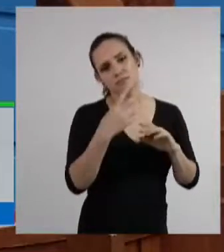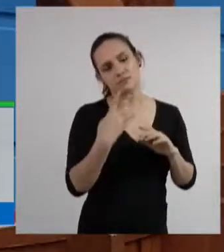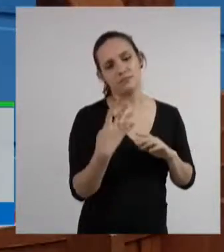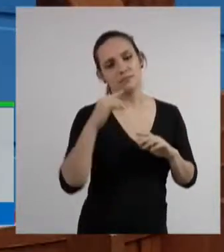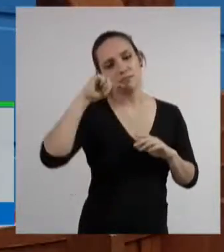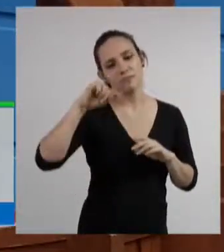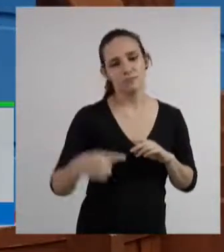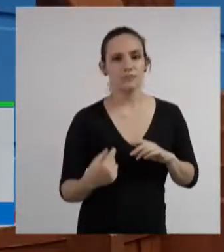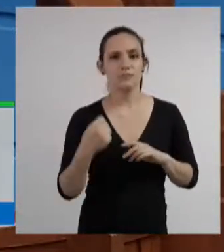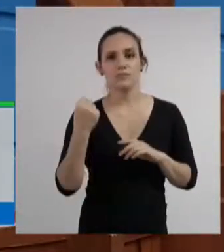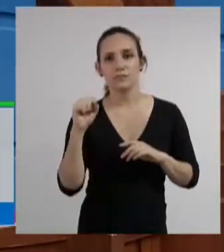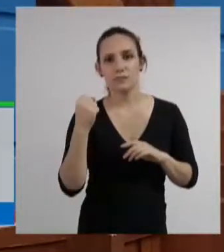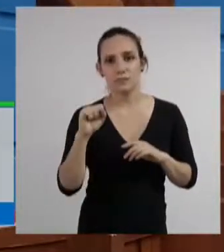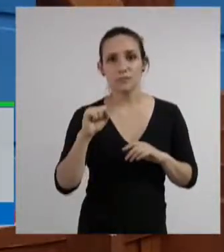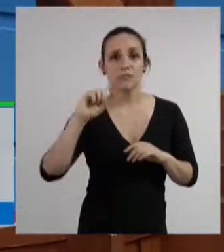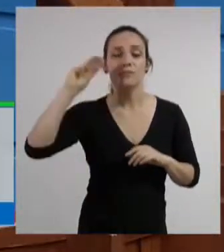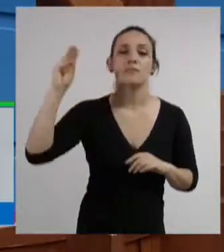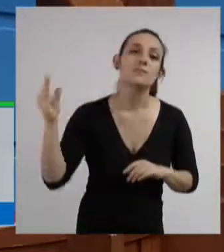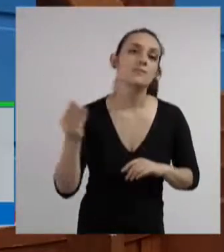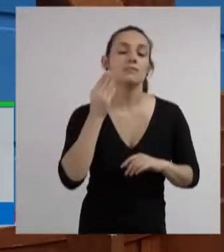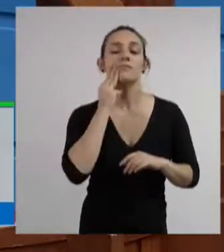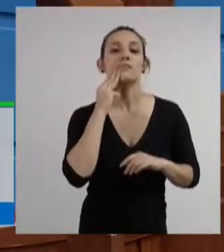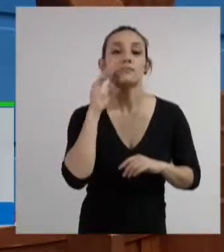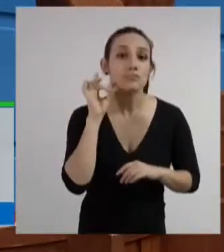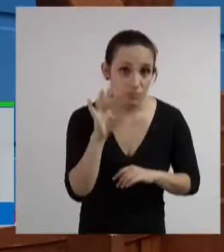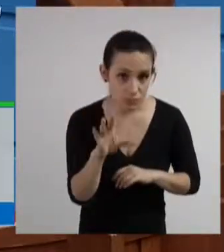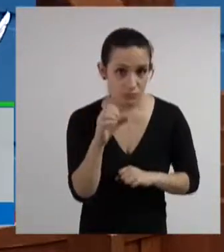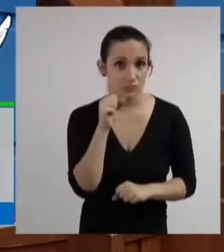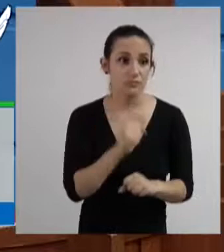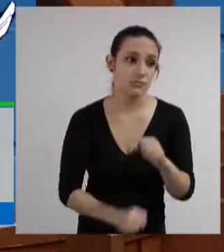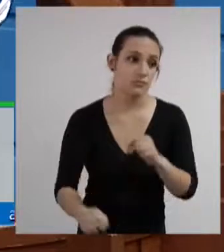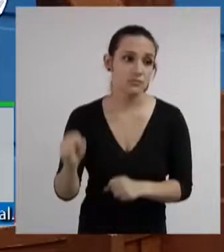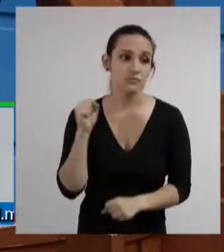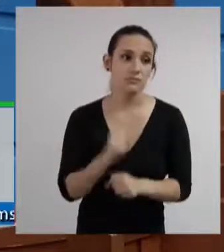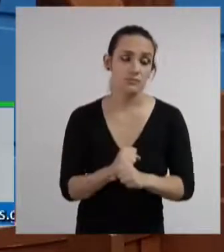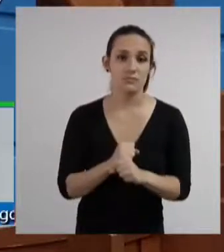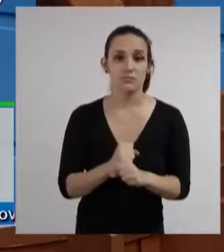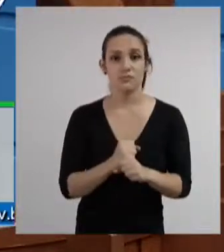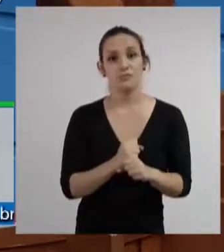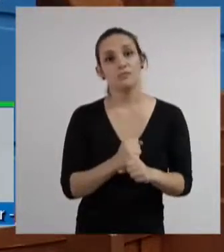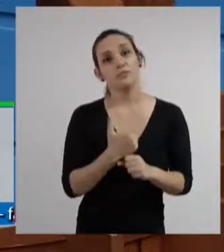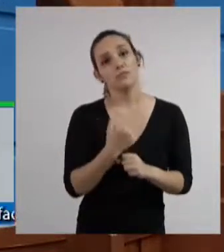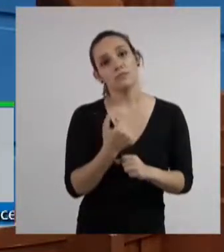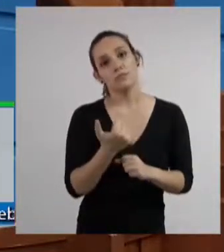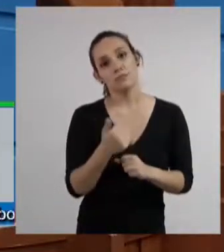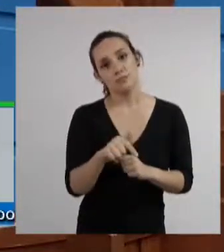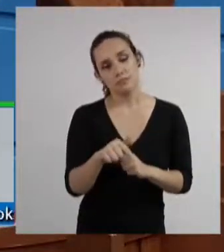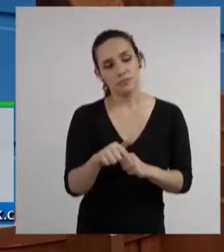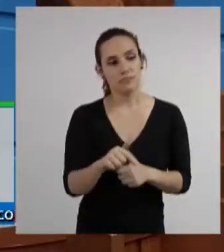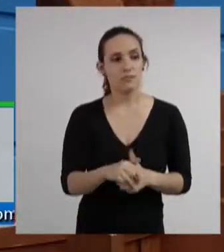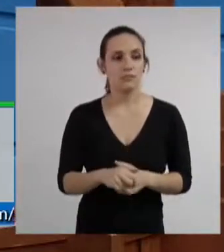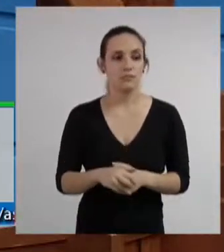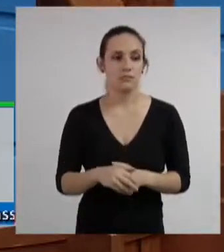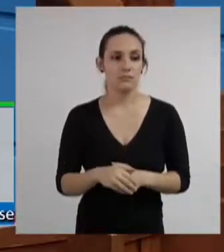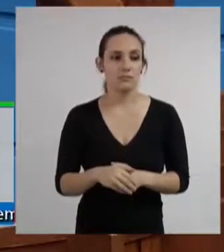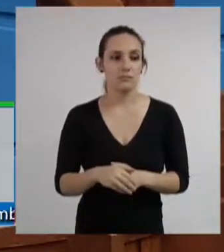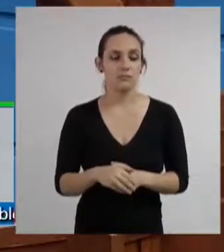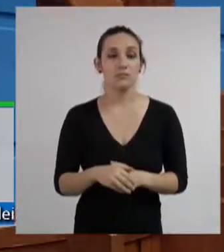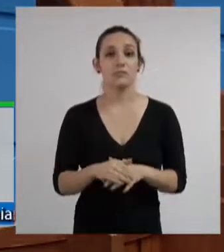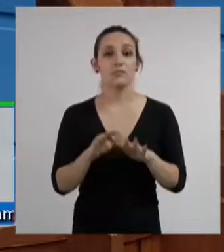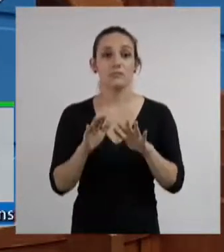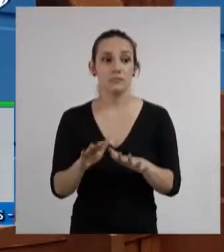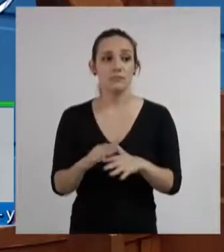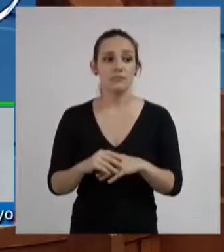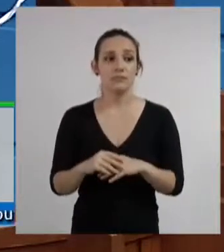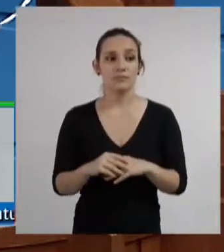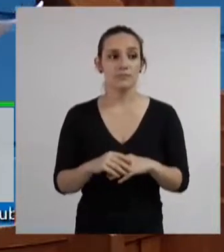54,8 milhões de brasileiros, isto no ano passado, em 2017, nesta